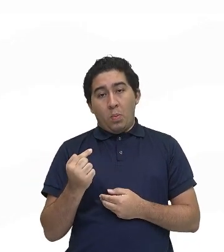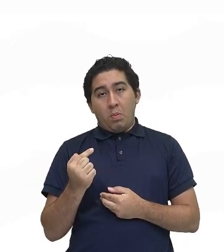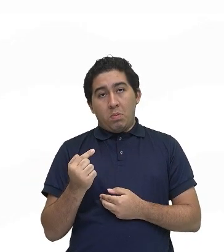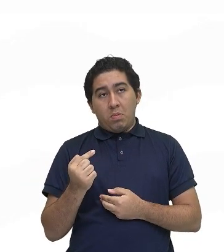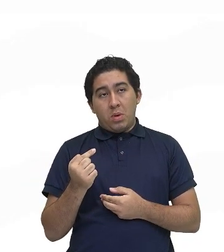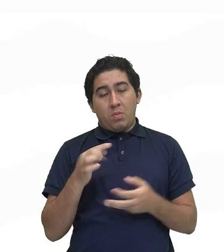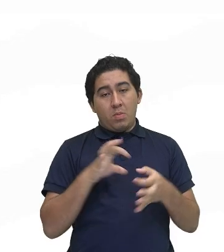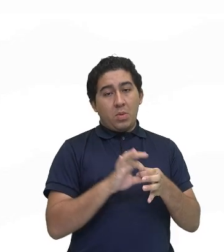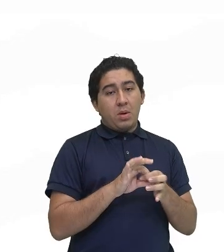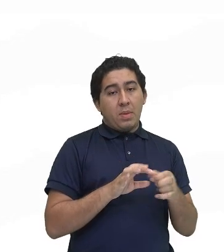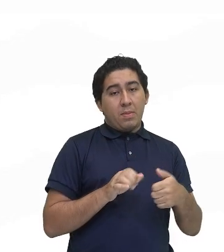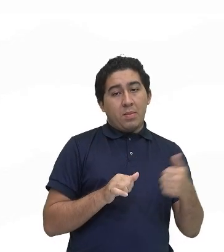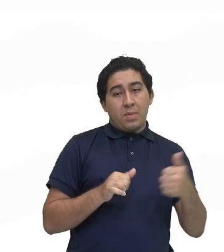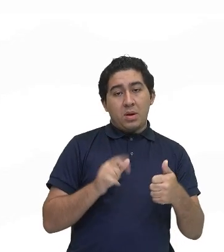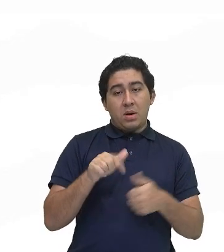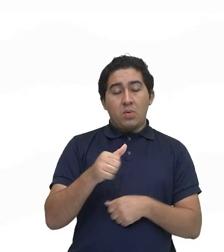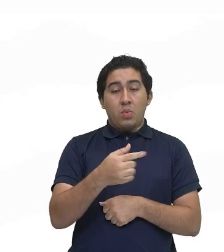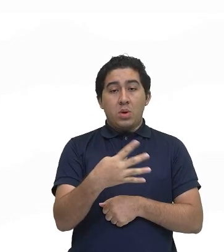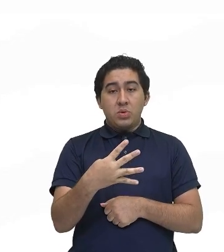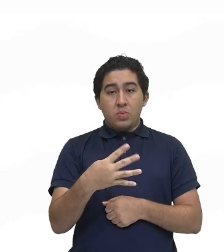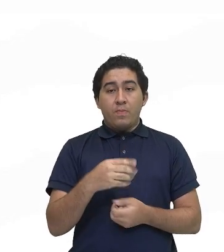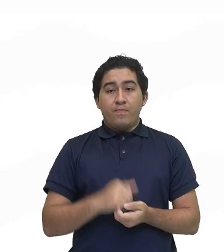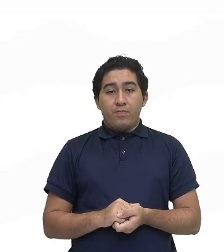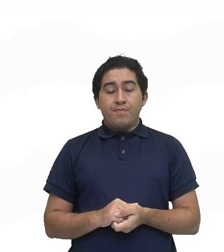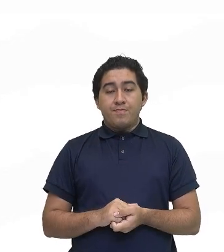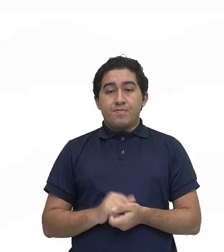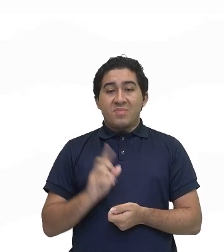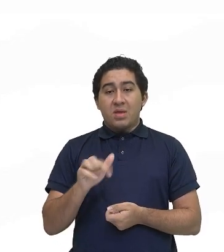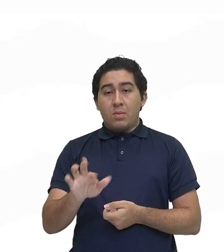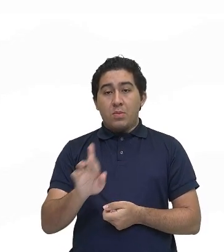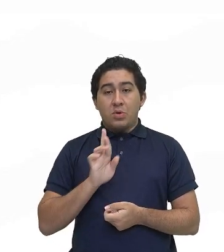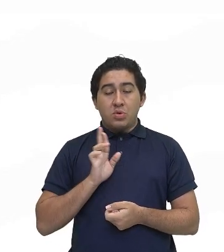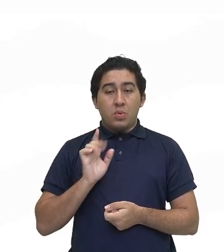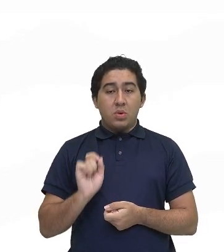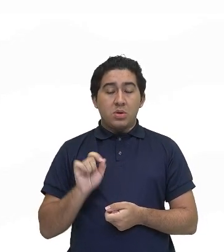primeira casa decimal, que é o 4, resultando em